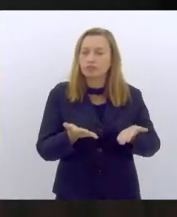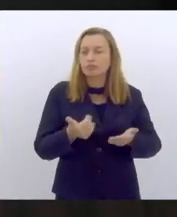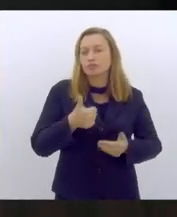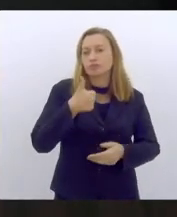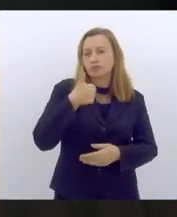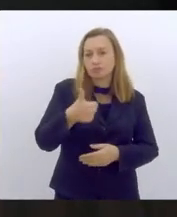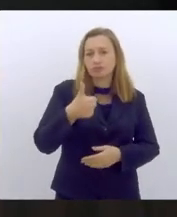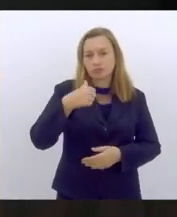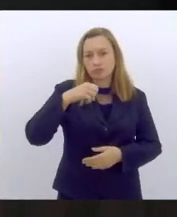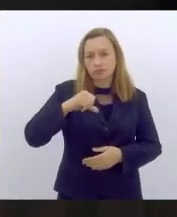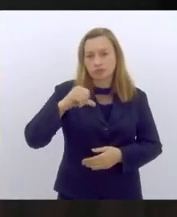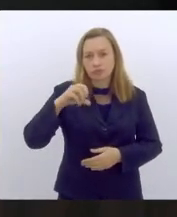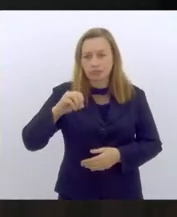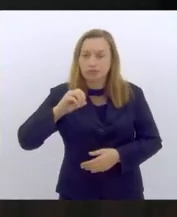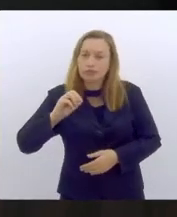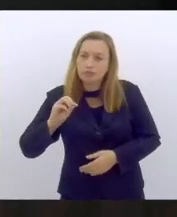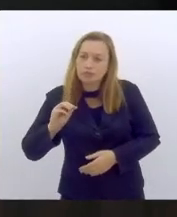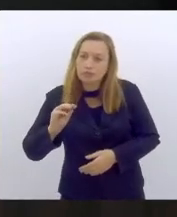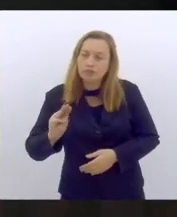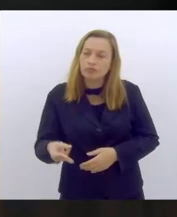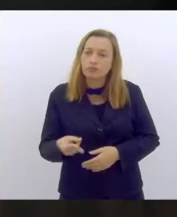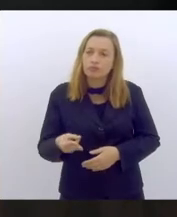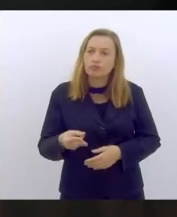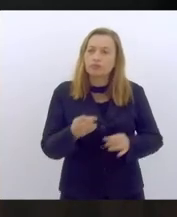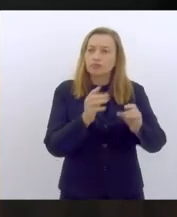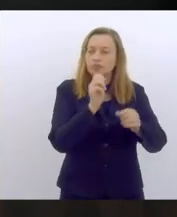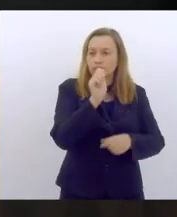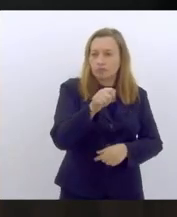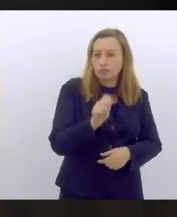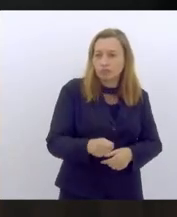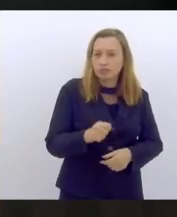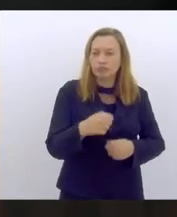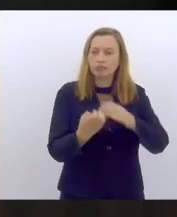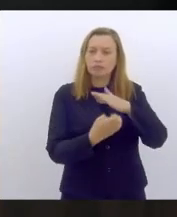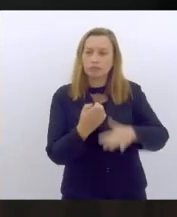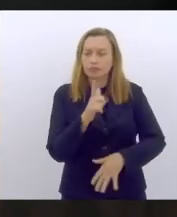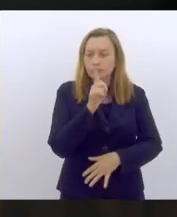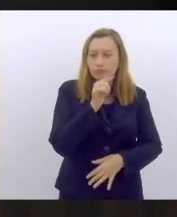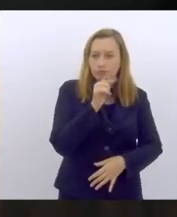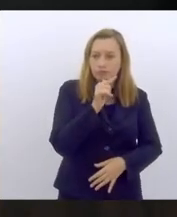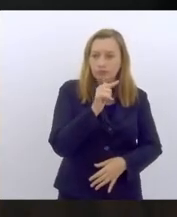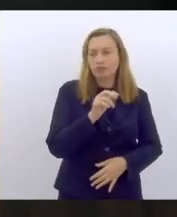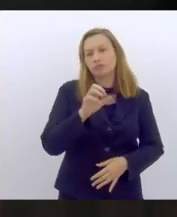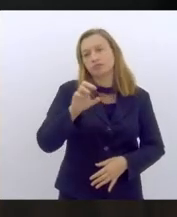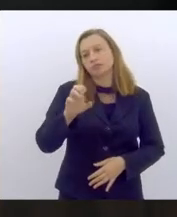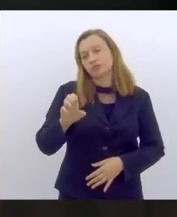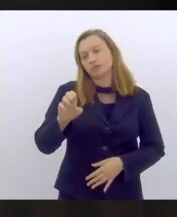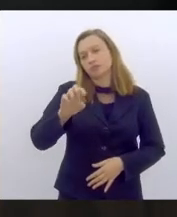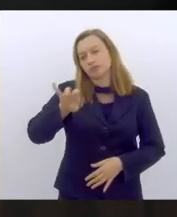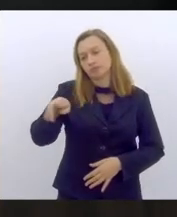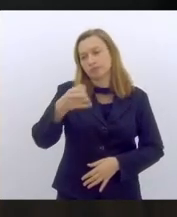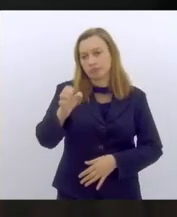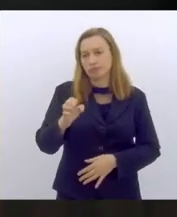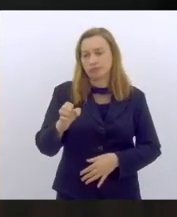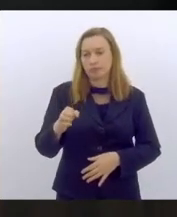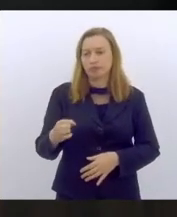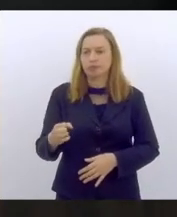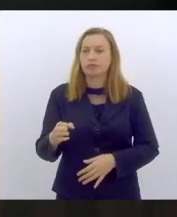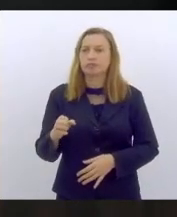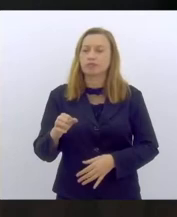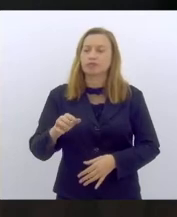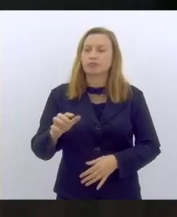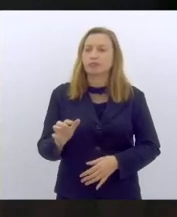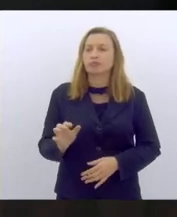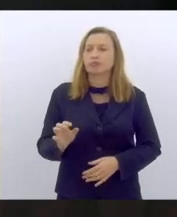190 milhões do leilão da Cedae na Fundação ceperj que está sendo nesse momento alvo